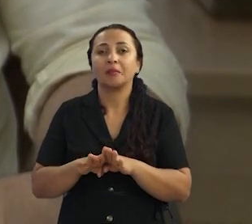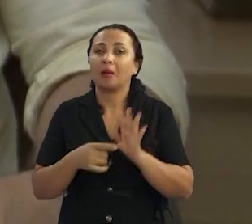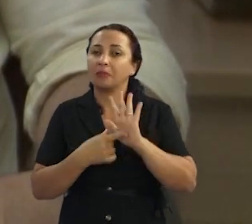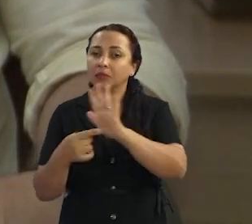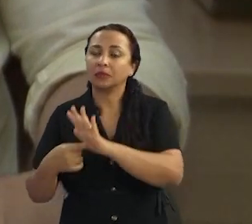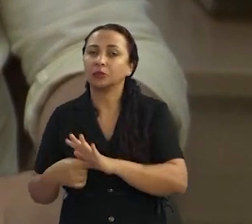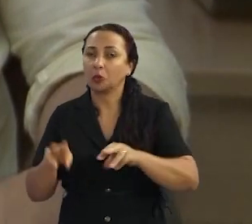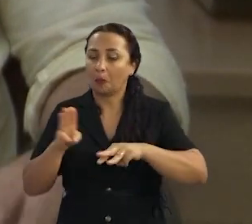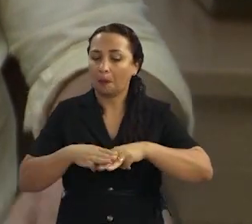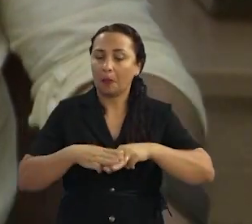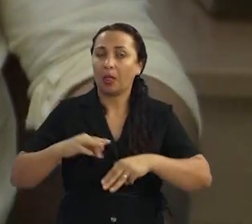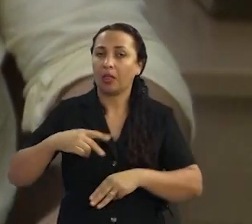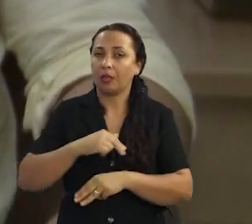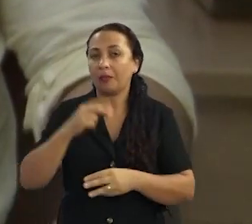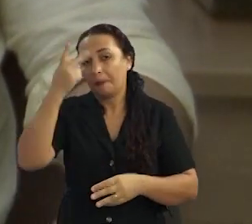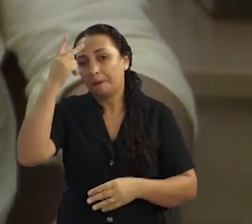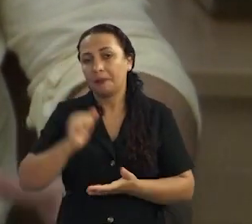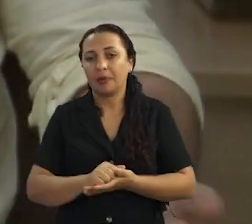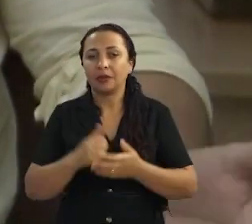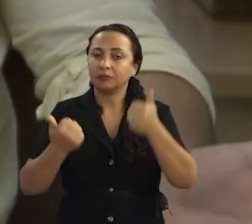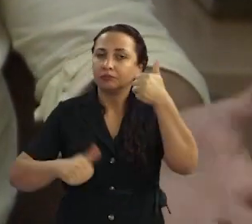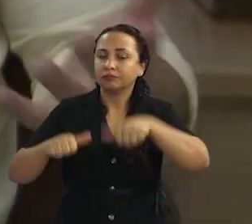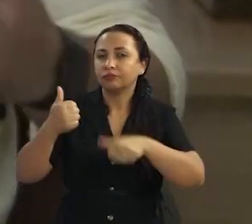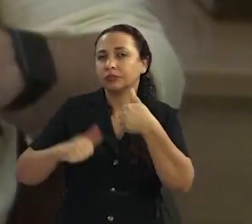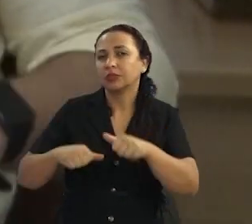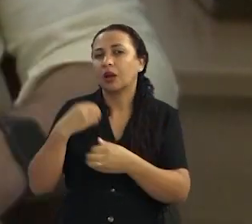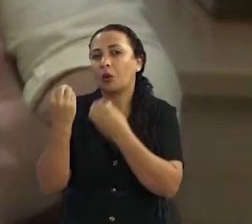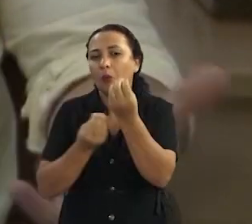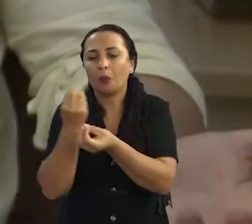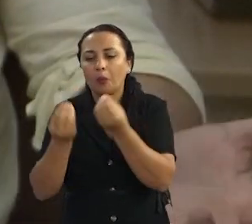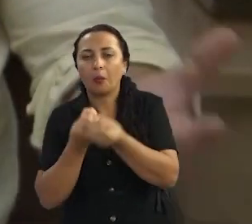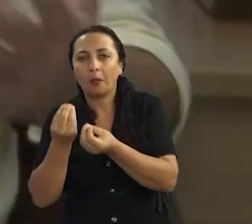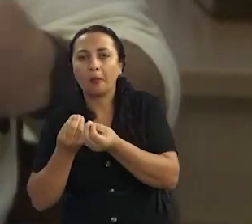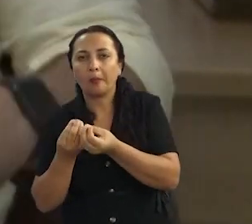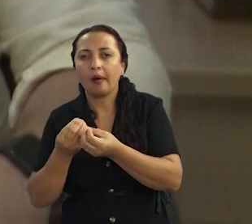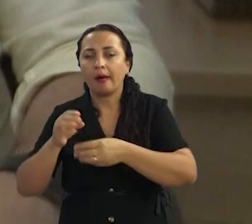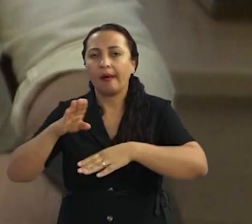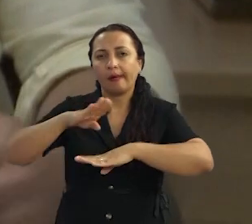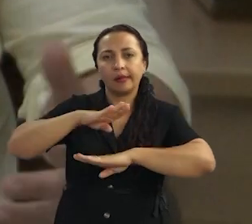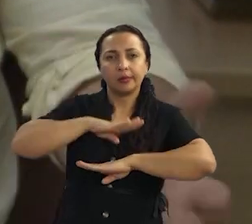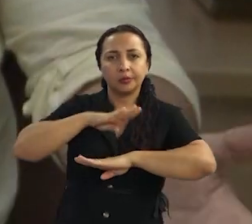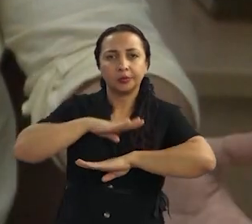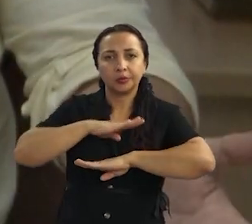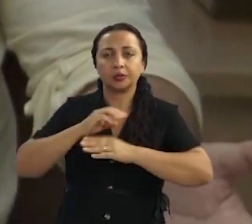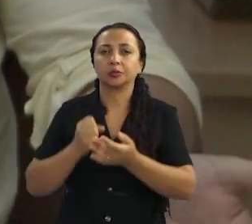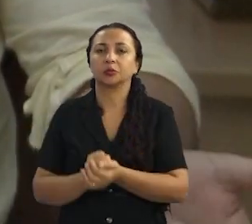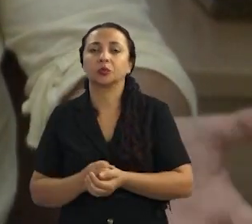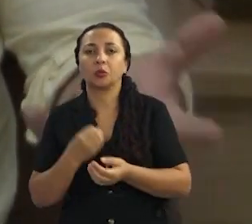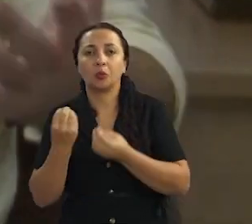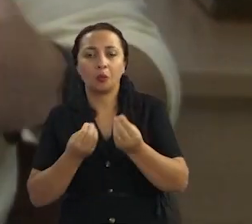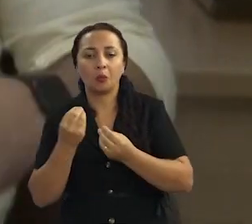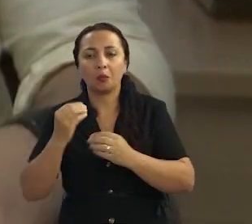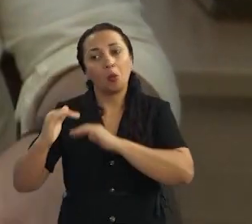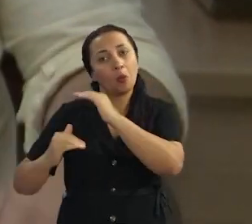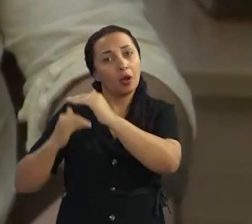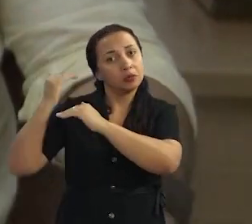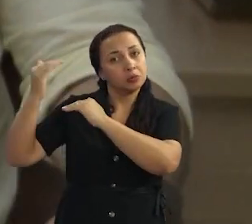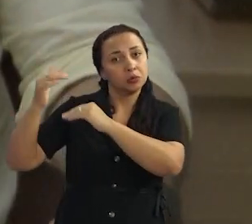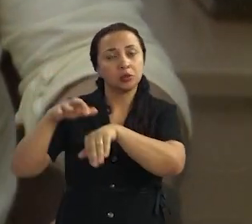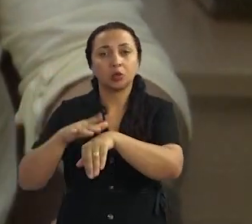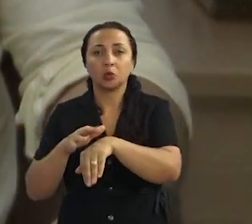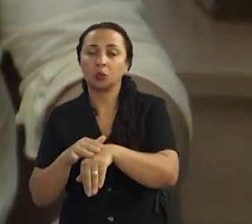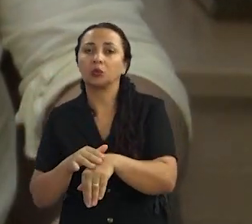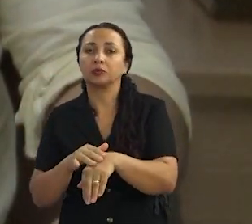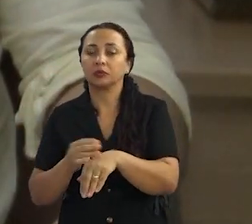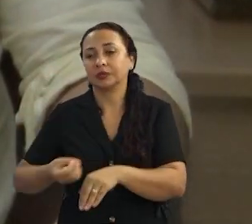desses modelos matemáticos para avaliar como esse comportamento, como o avanço